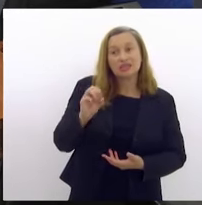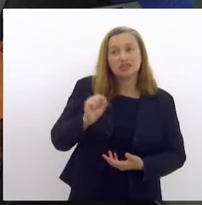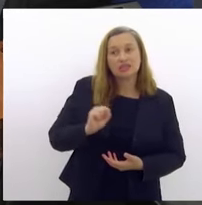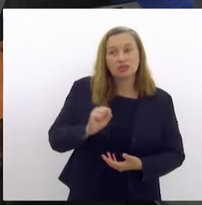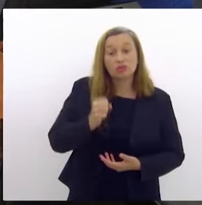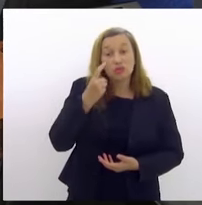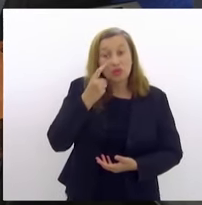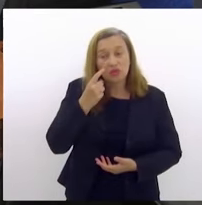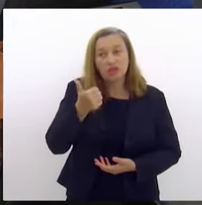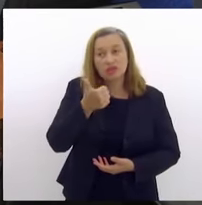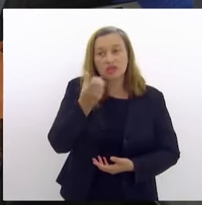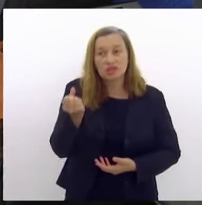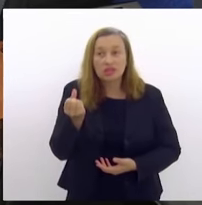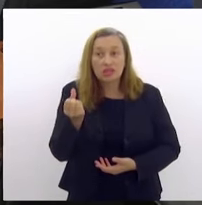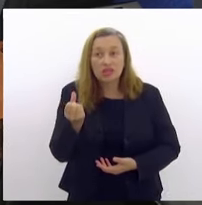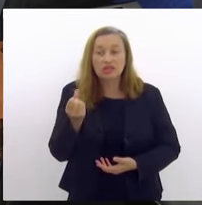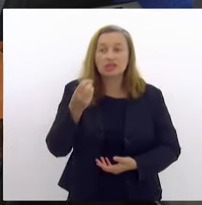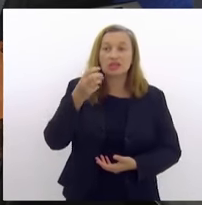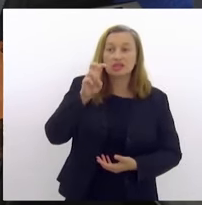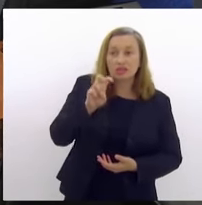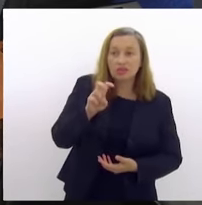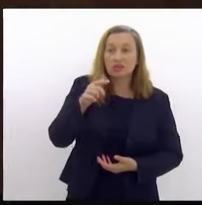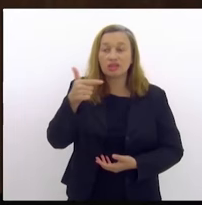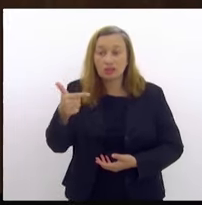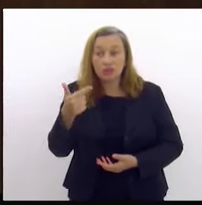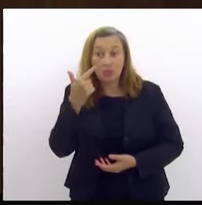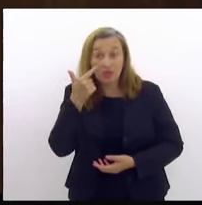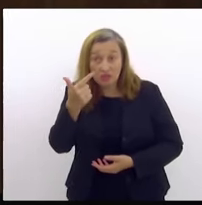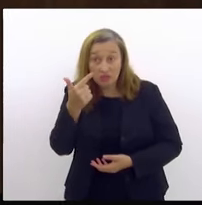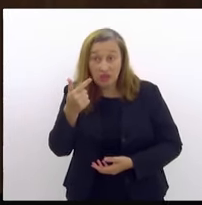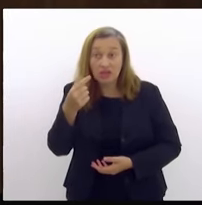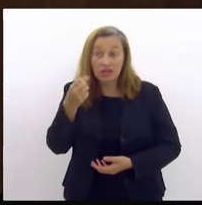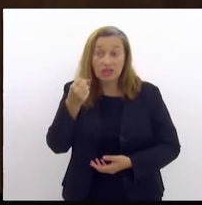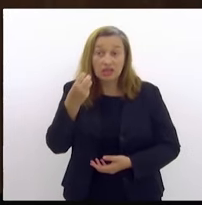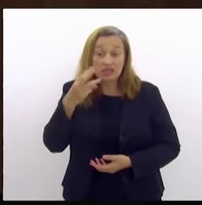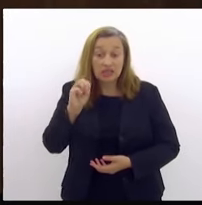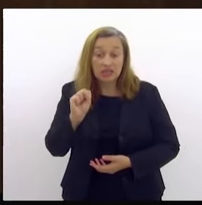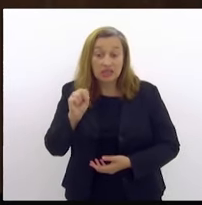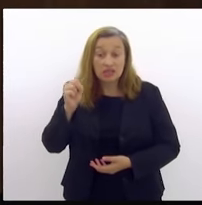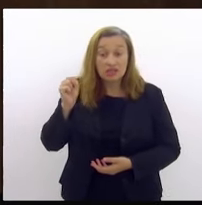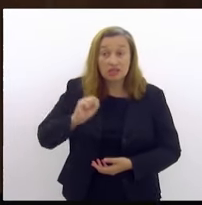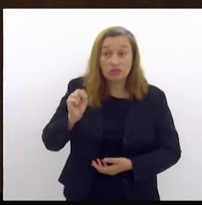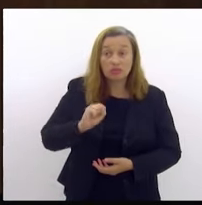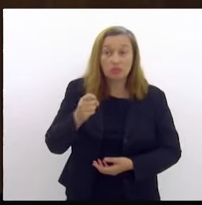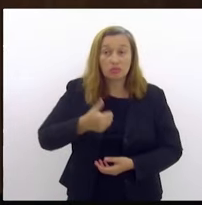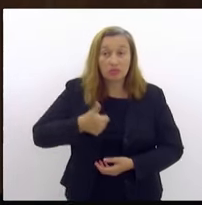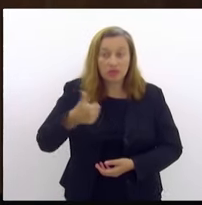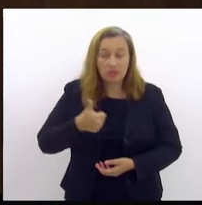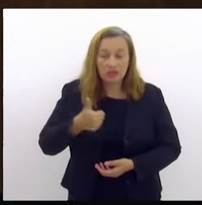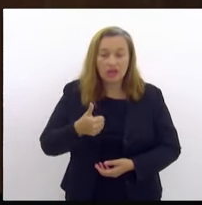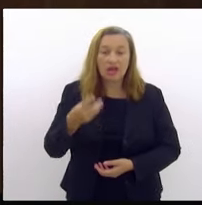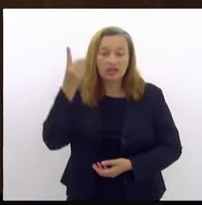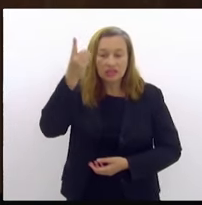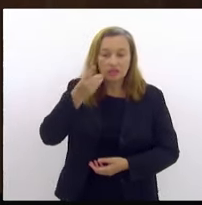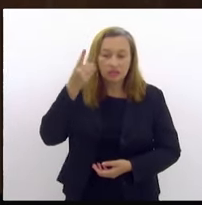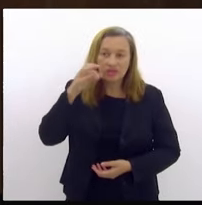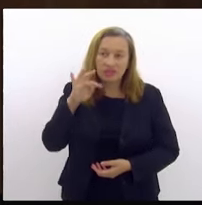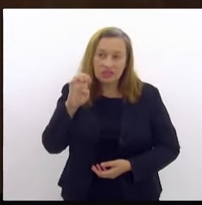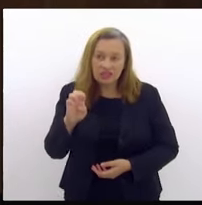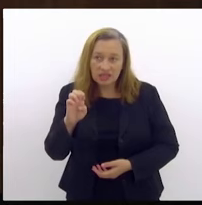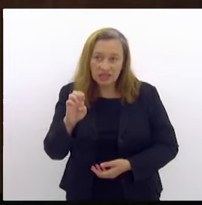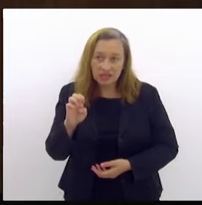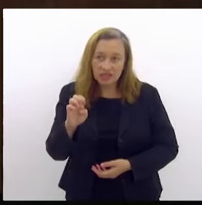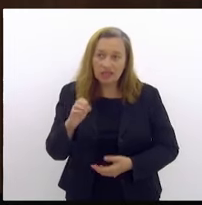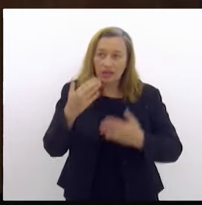estou vendo aí, 16h52, Vossa Excelência pode me contar os 30 segundos. Primeiro, a deputada Franciane